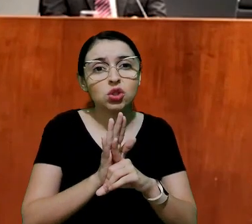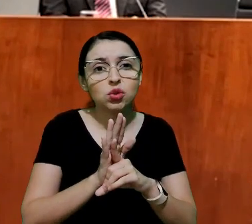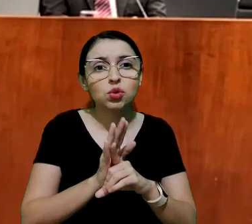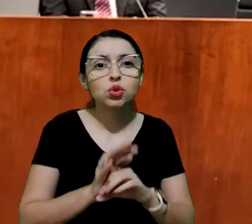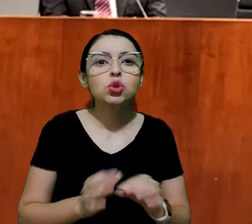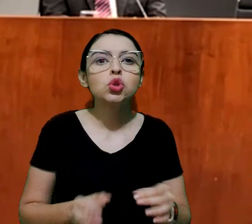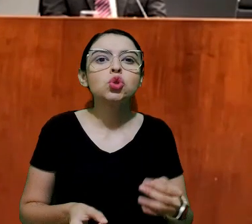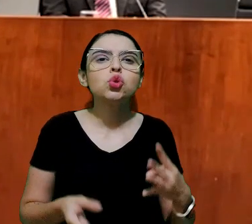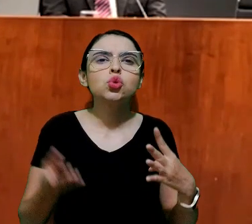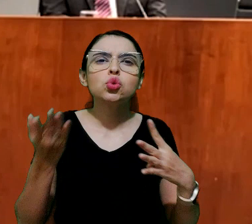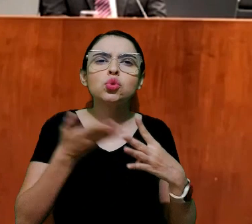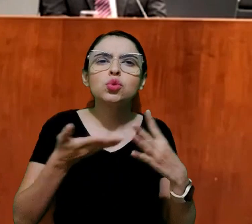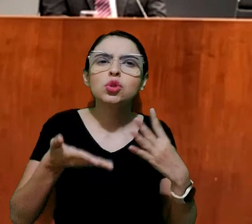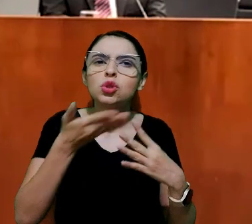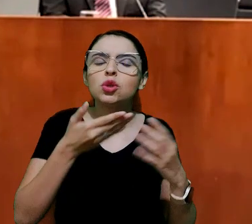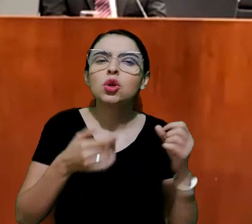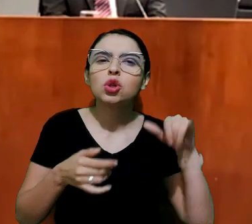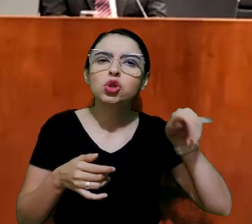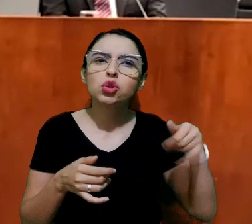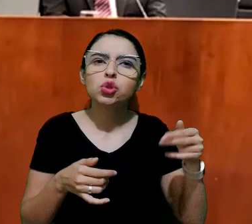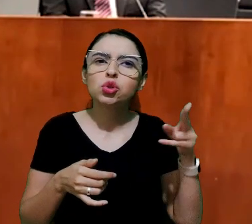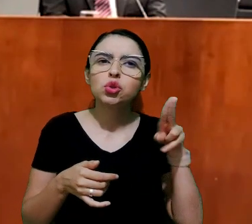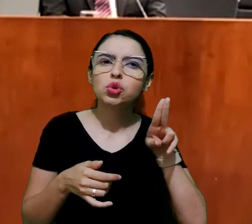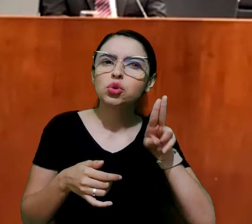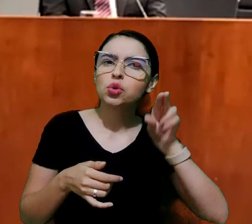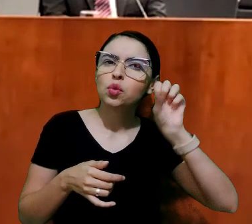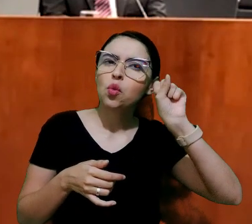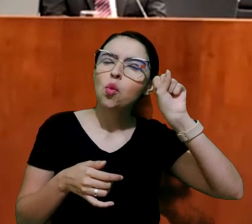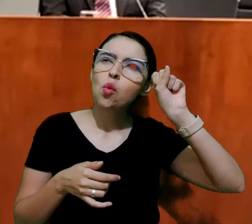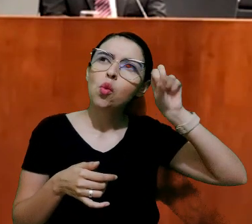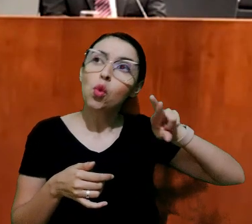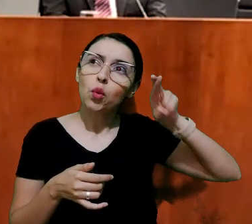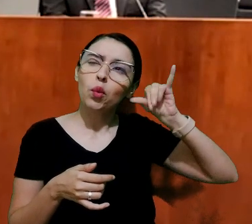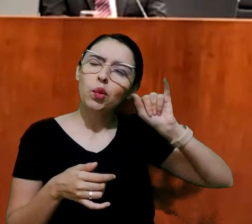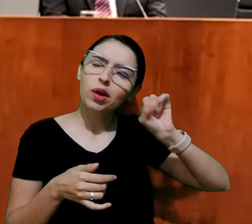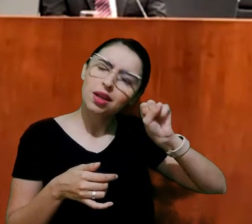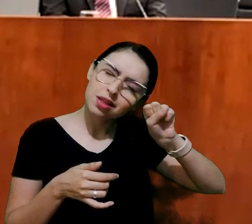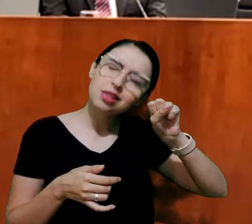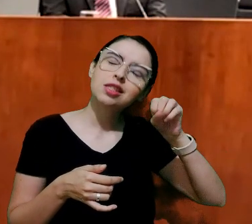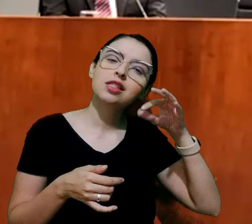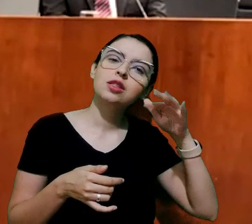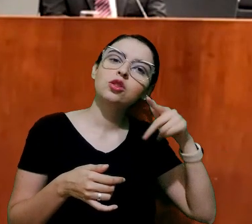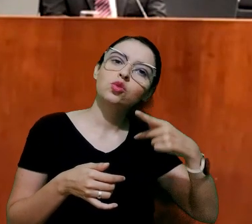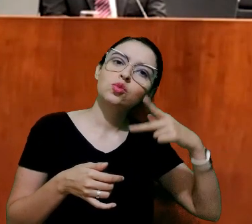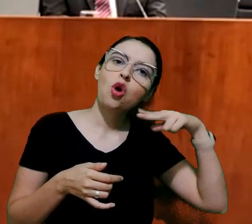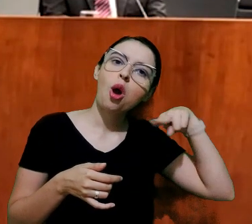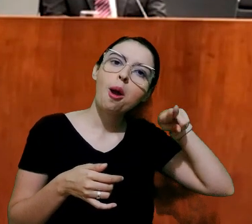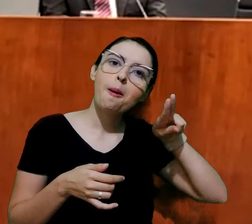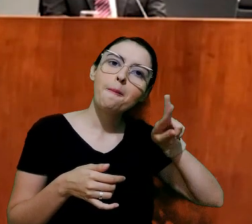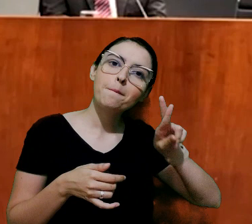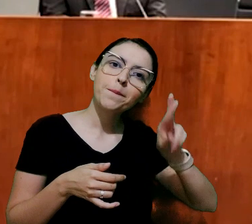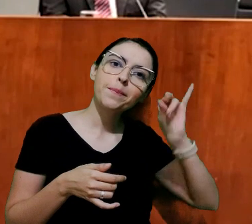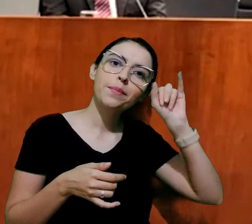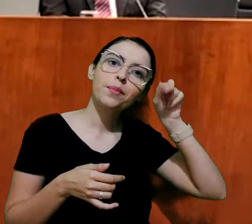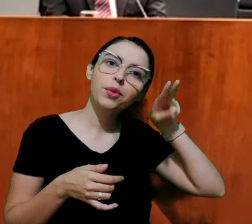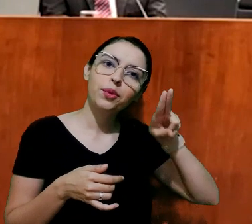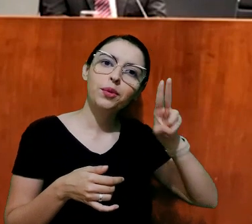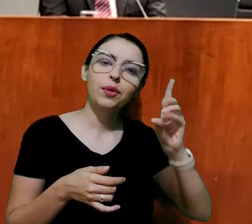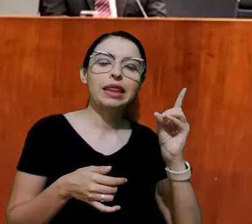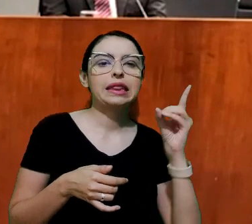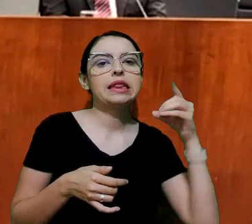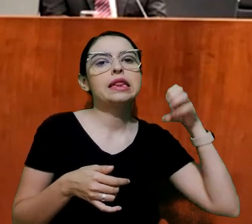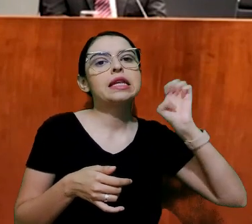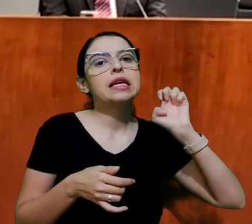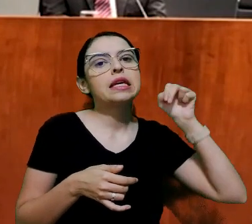precisa saber doutrina, não precisa ler a lei, porque o que faz a lei é a decisão do juiz.